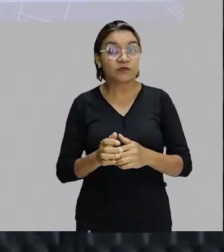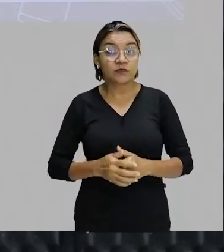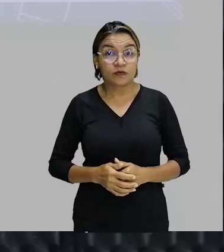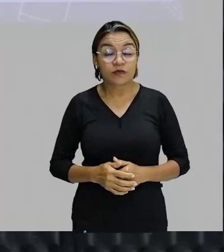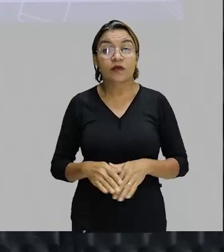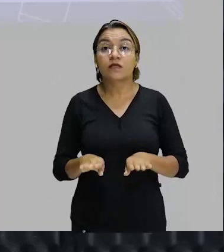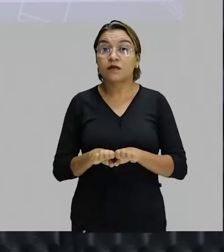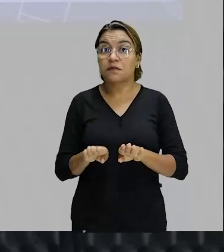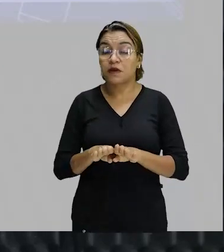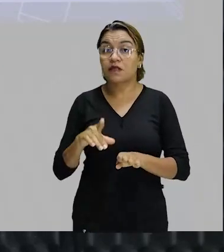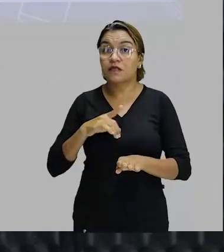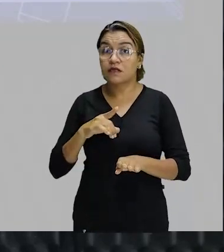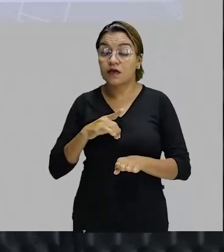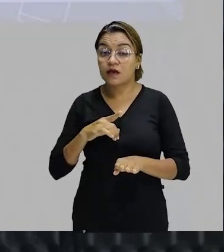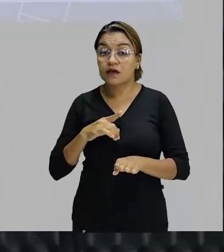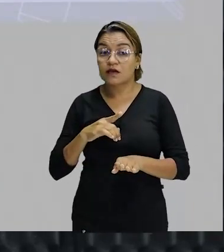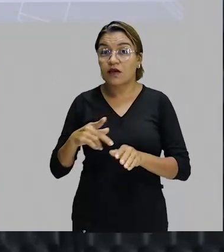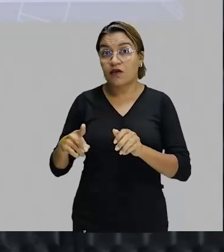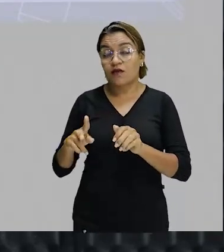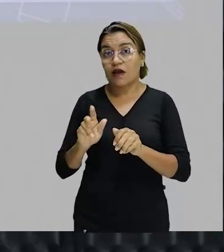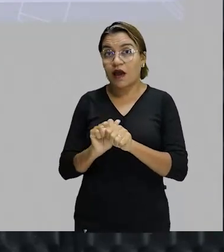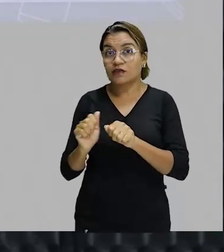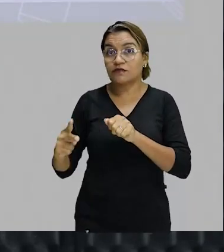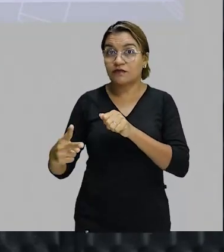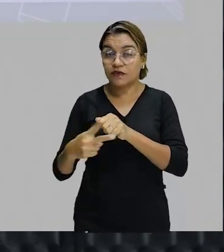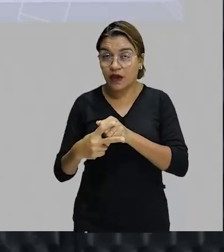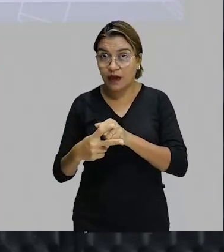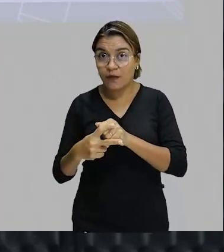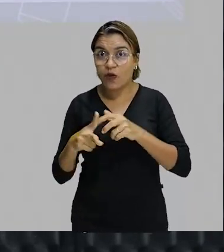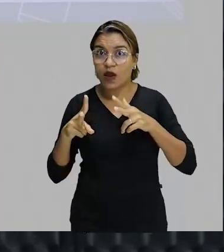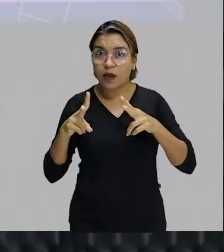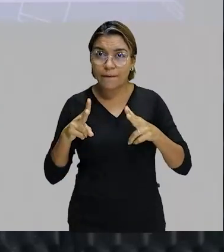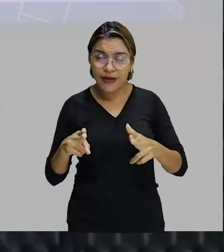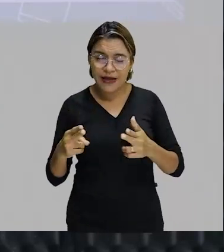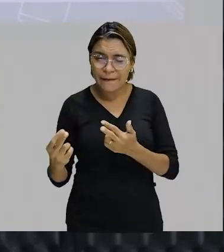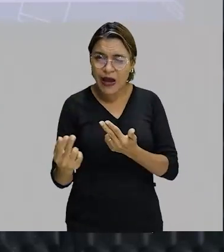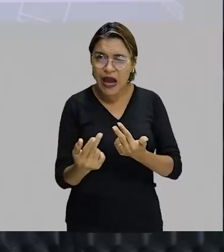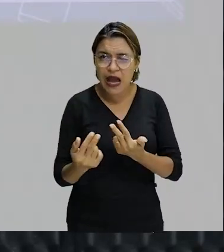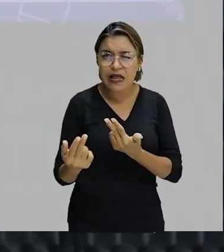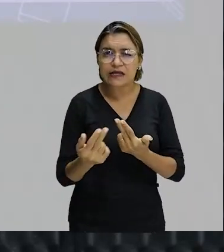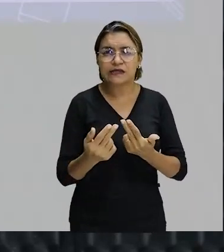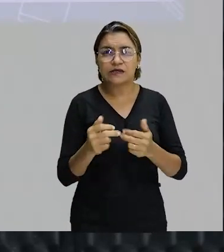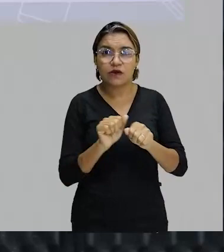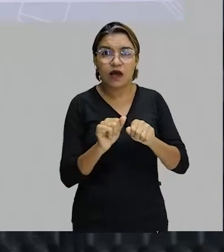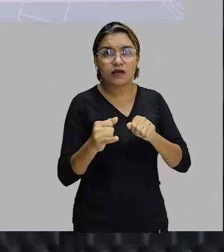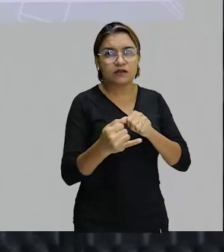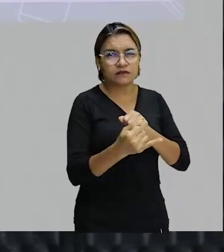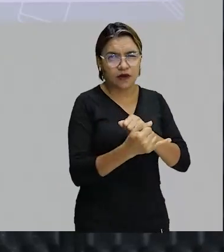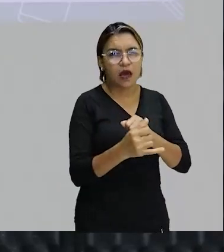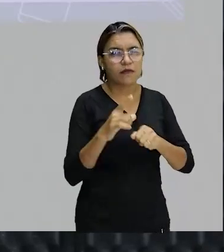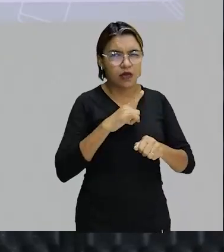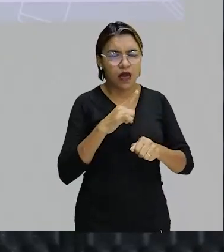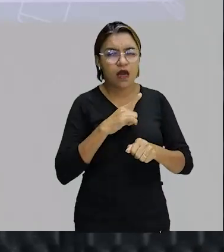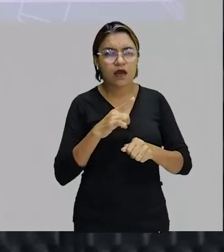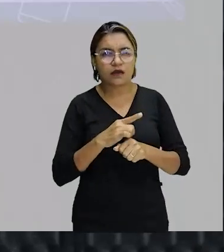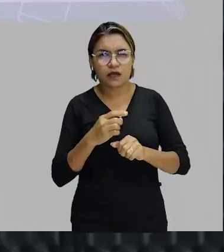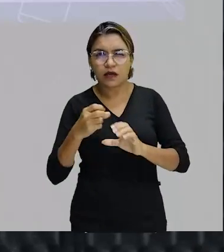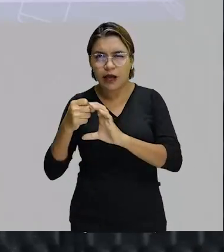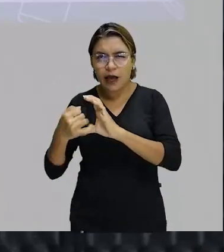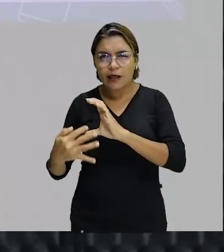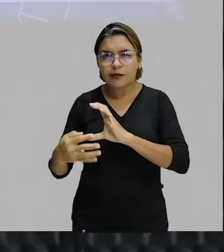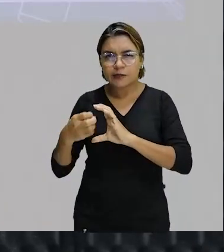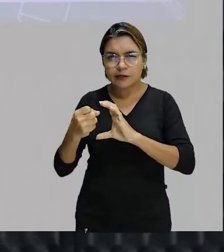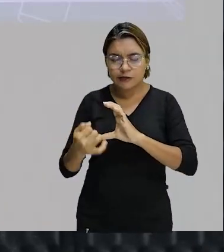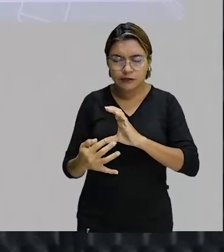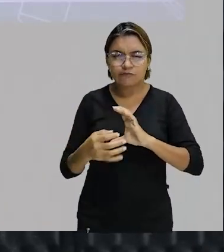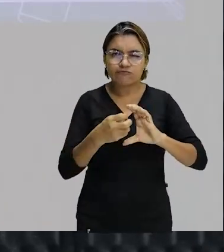considerando a semelhança dele com, por exemplo, os adjetivos. Os advérbios adjetivos são palavras que oferecem característica.